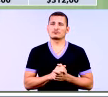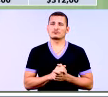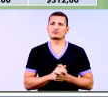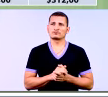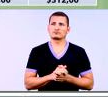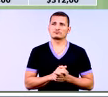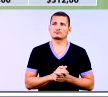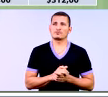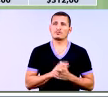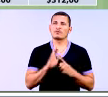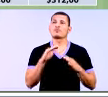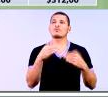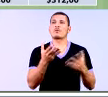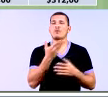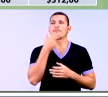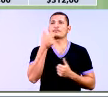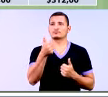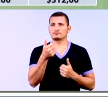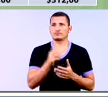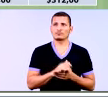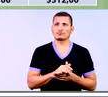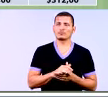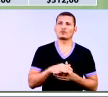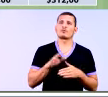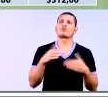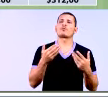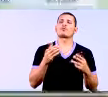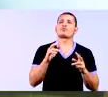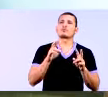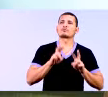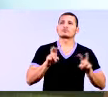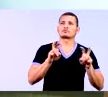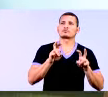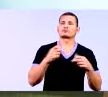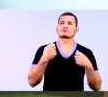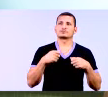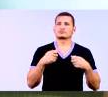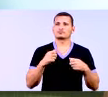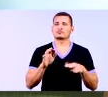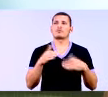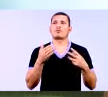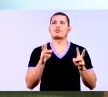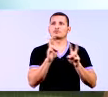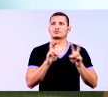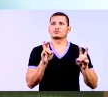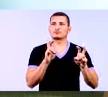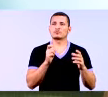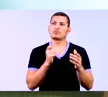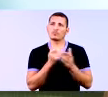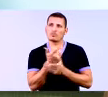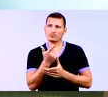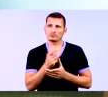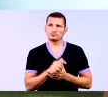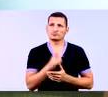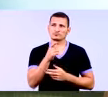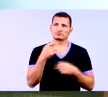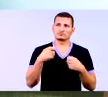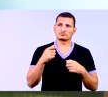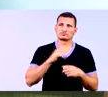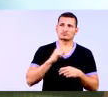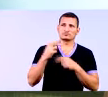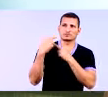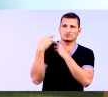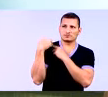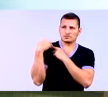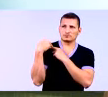questionados sobre isso. Que computador que eu preciso? Que computador que eu compro? Você tem que ter responsabilidade na hora de fazer isso. Se você trabalha numa empresa,